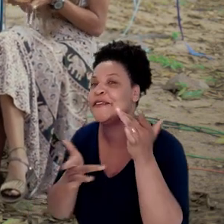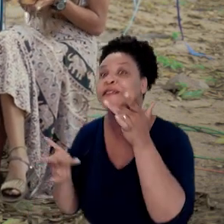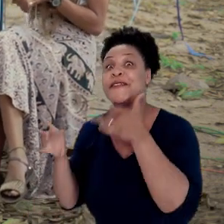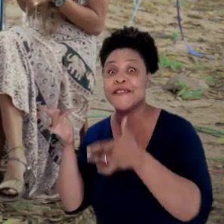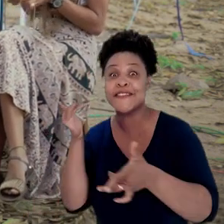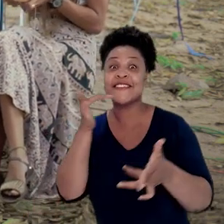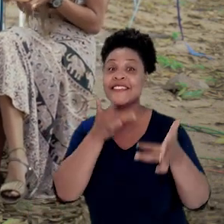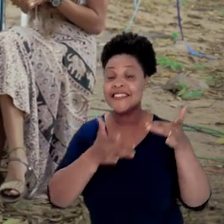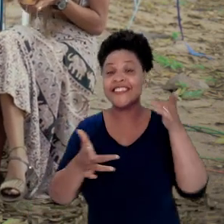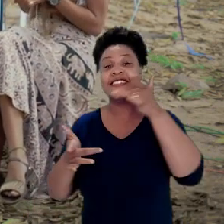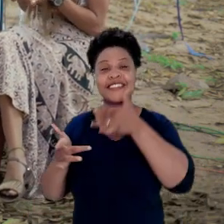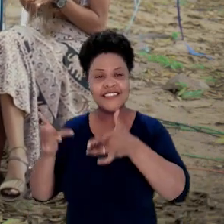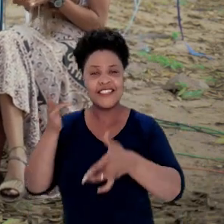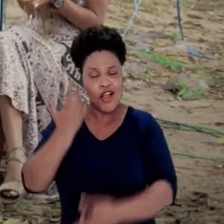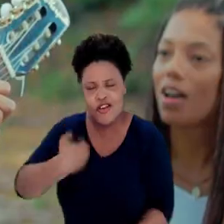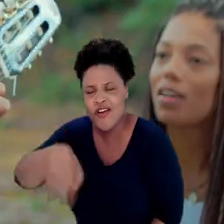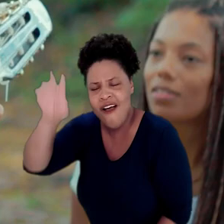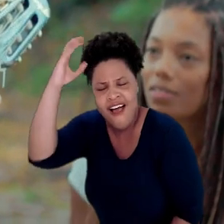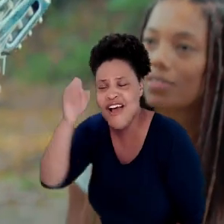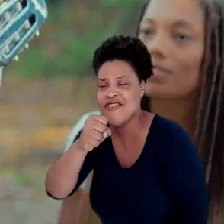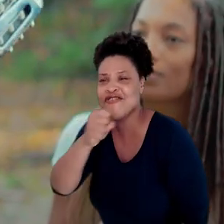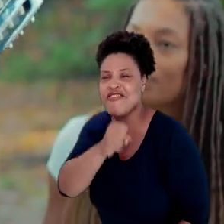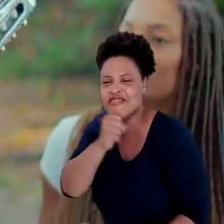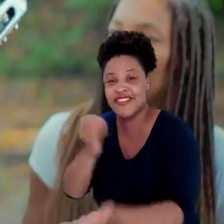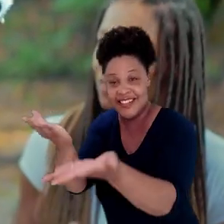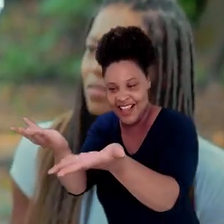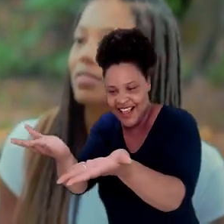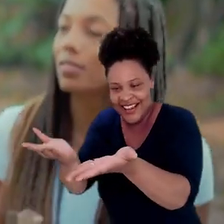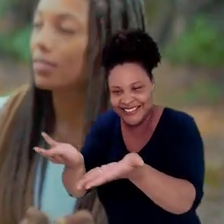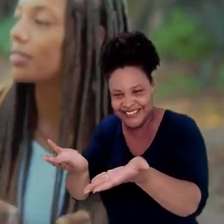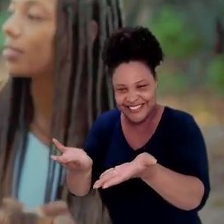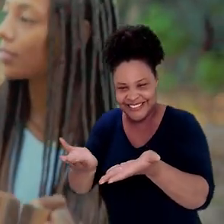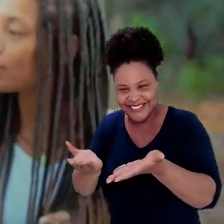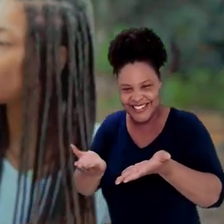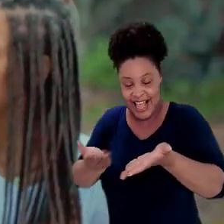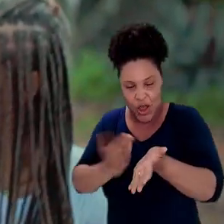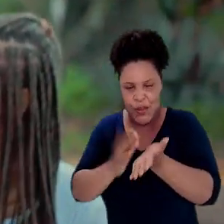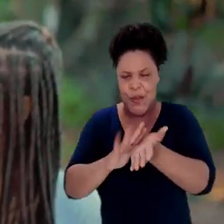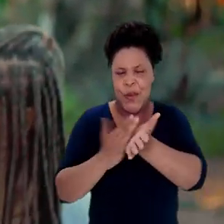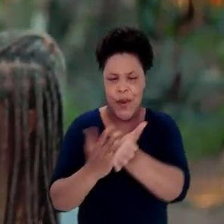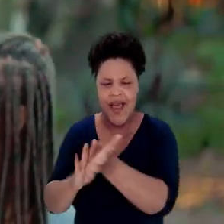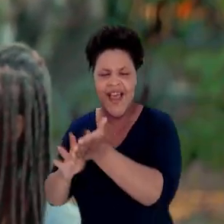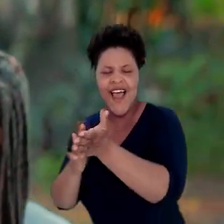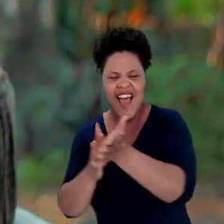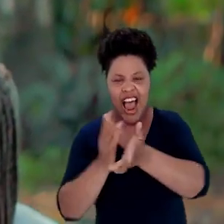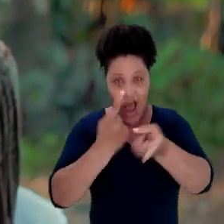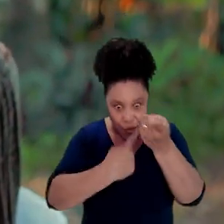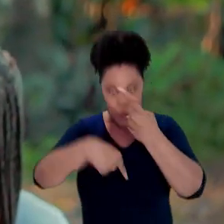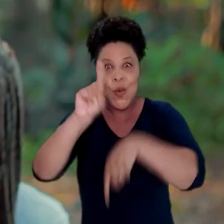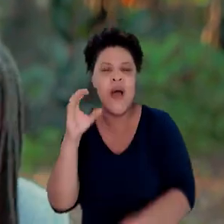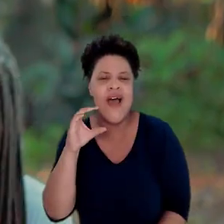demais. É gostoso demais. Oh, rainha, traz o prato, quebra o samba